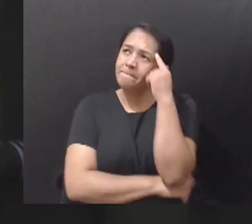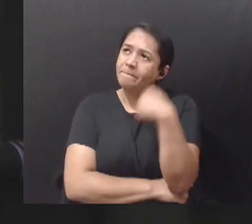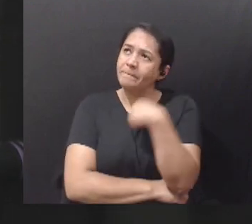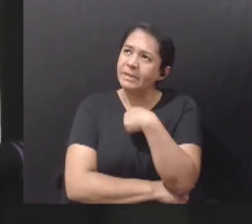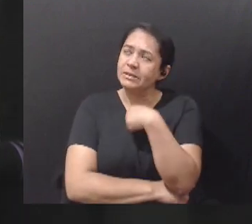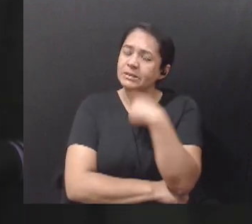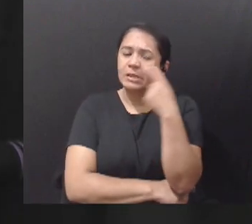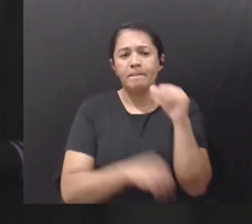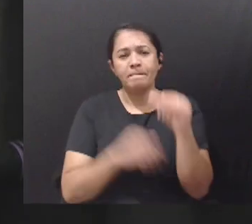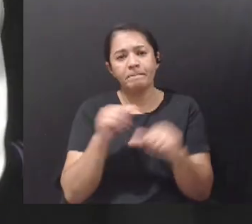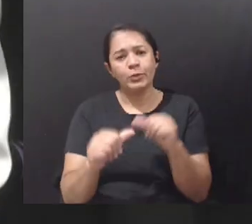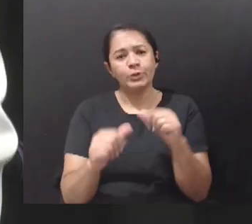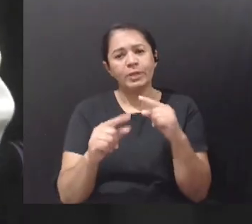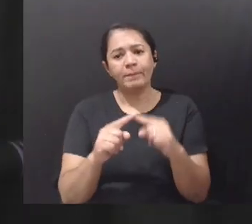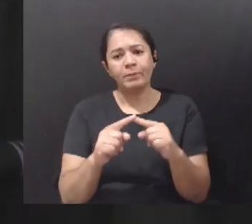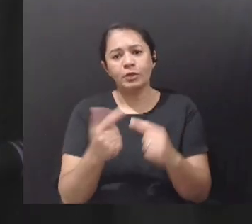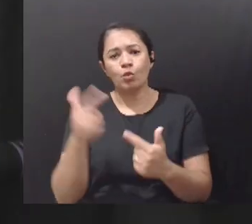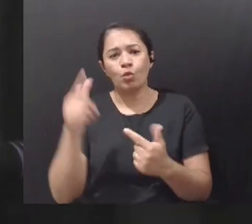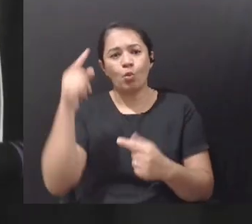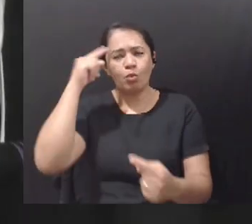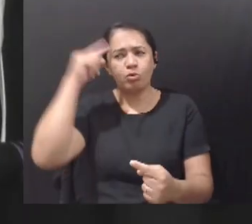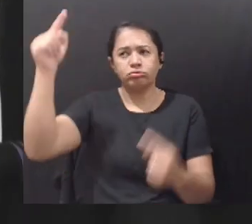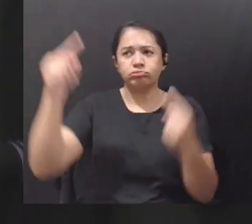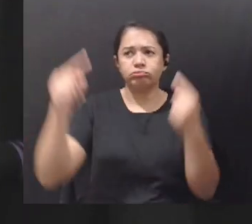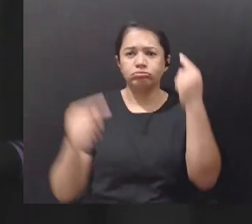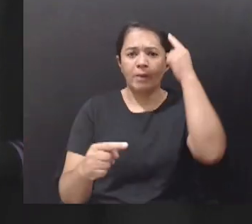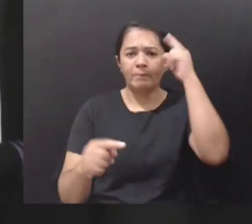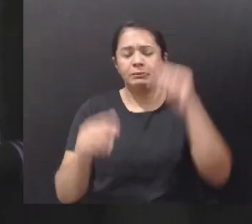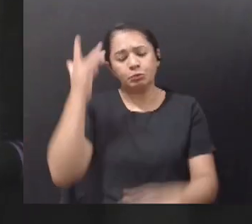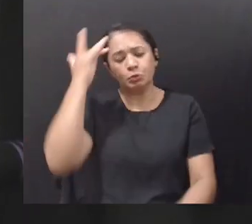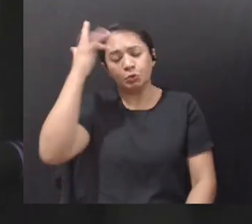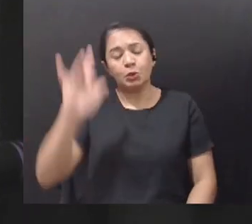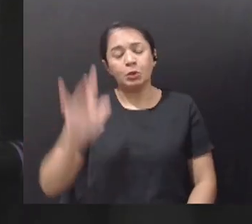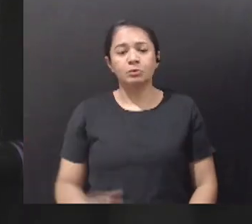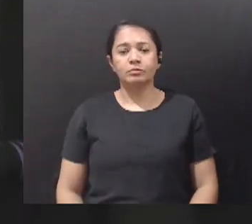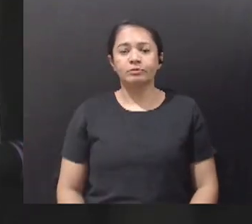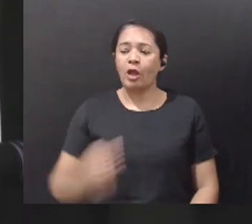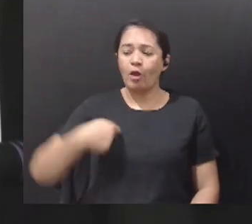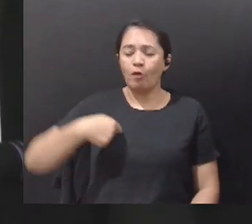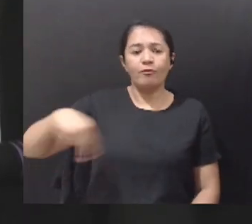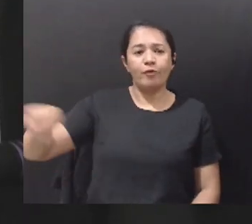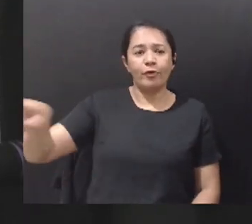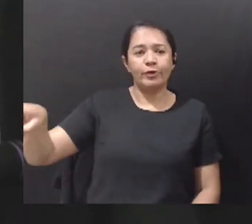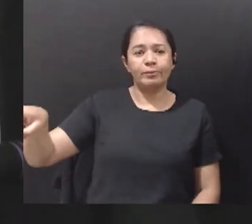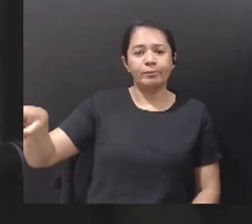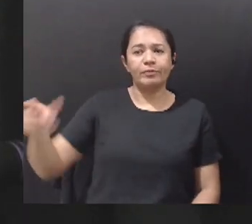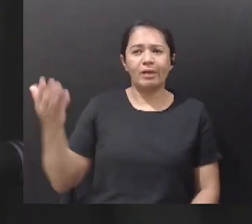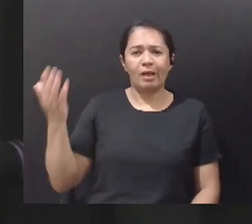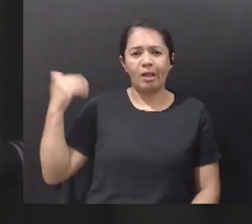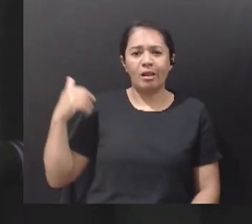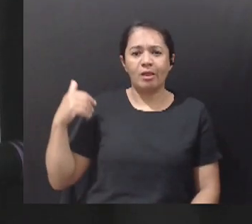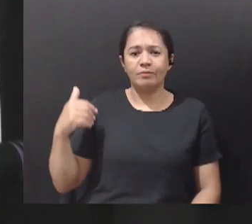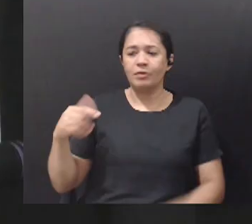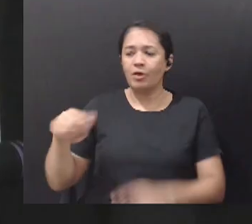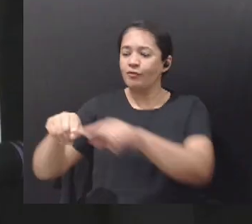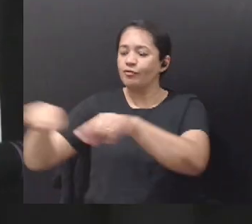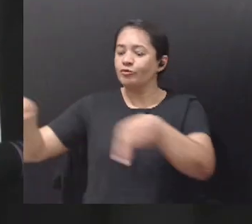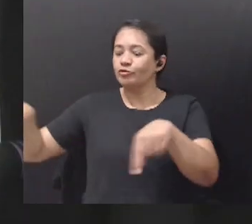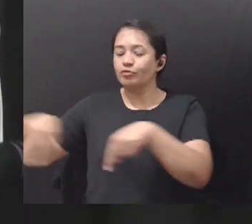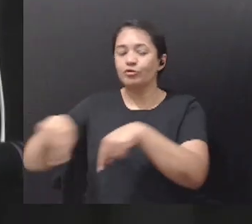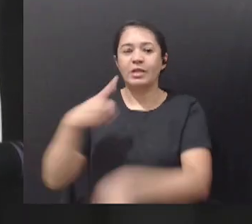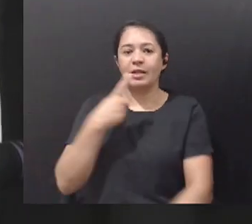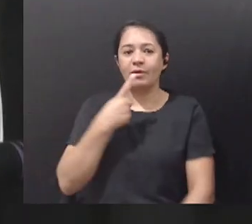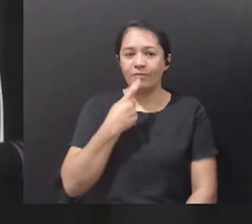tem outras ideias, outra programação, sei lá. E eu fui. E naquela época eu fui no Salão Vermelho, que ia ter